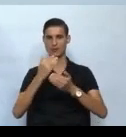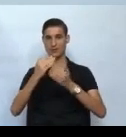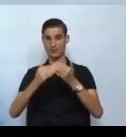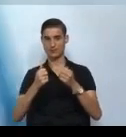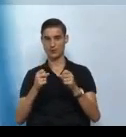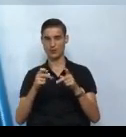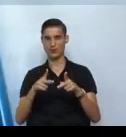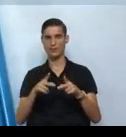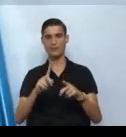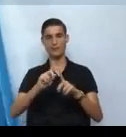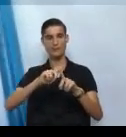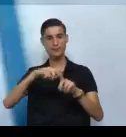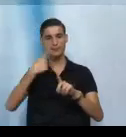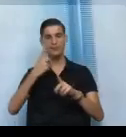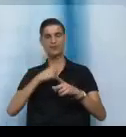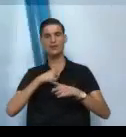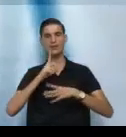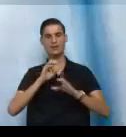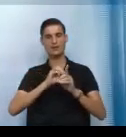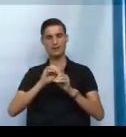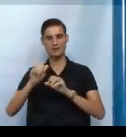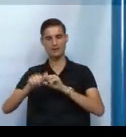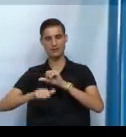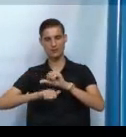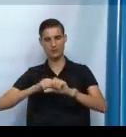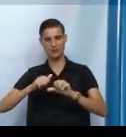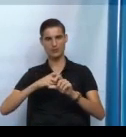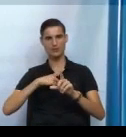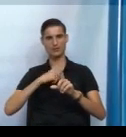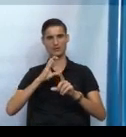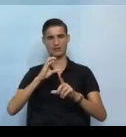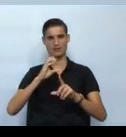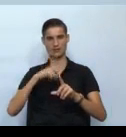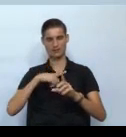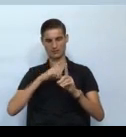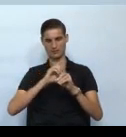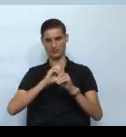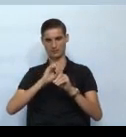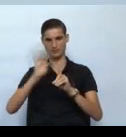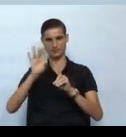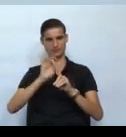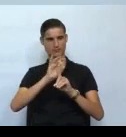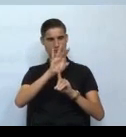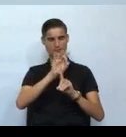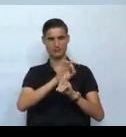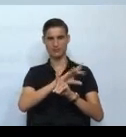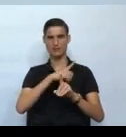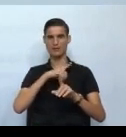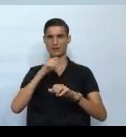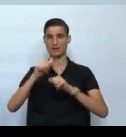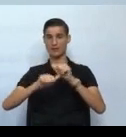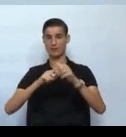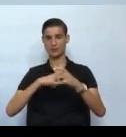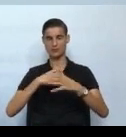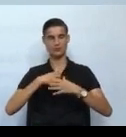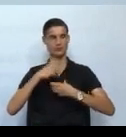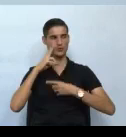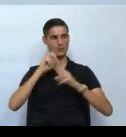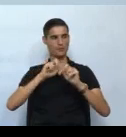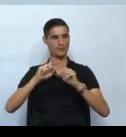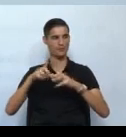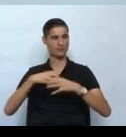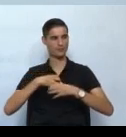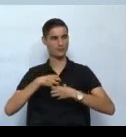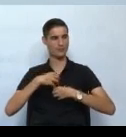tá? Depois, ele vai substituir a questão das coordenadas polares, vai chegar nessa equação, neste formato